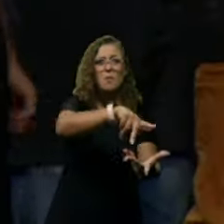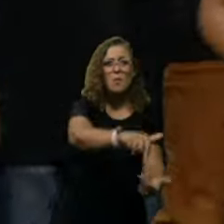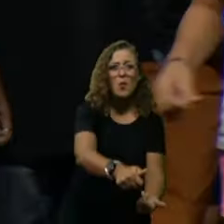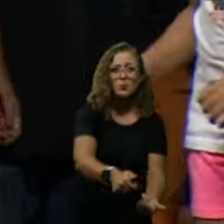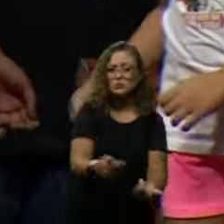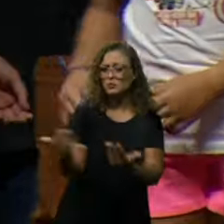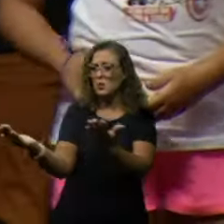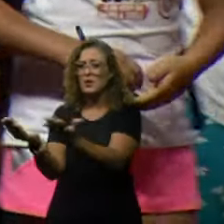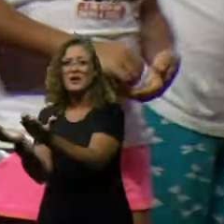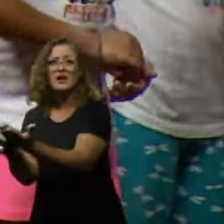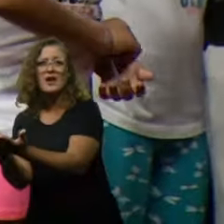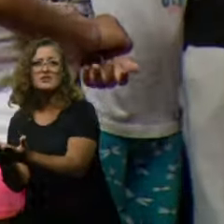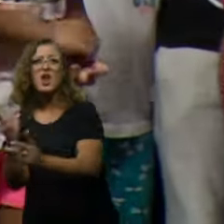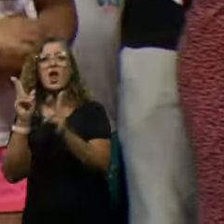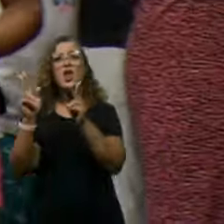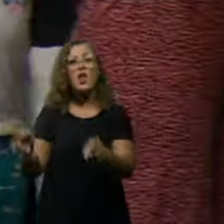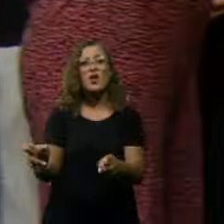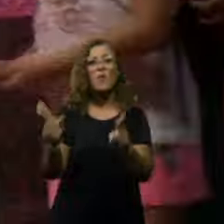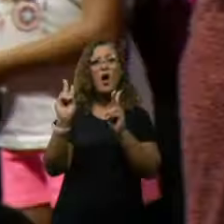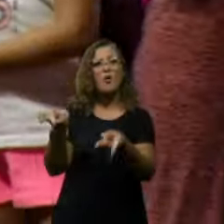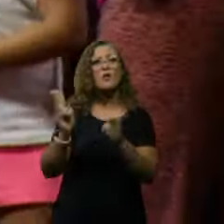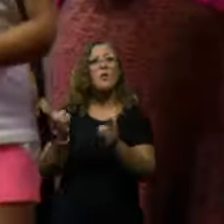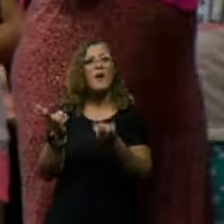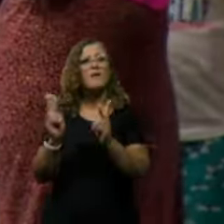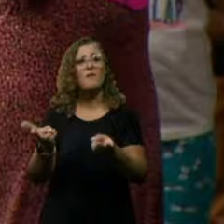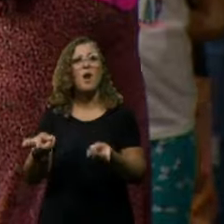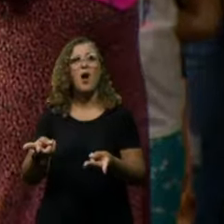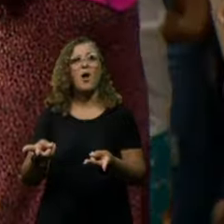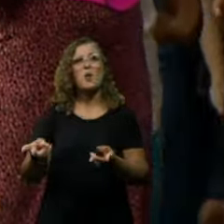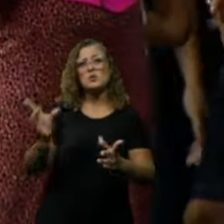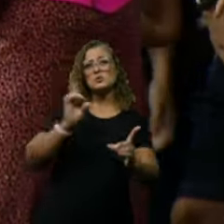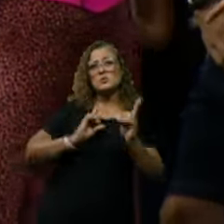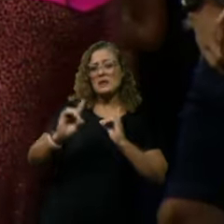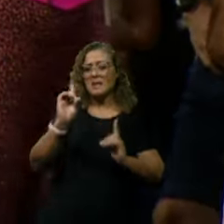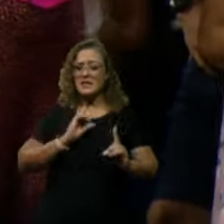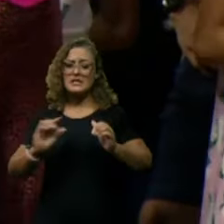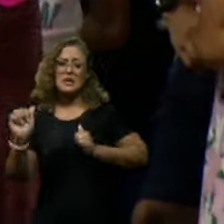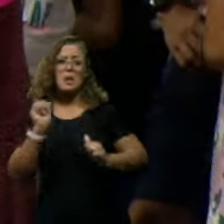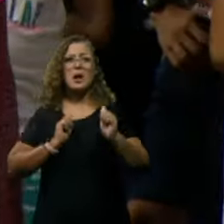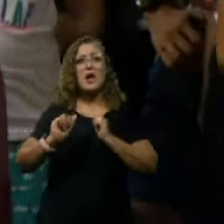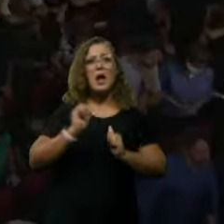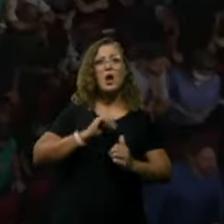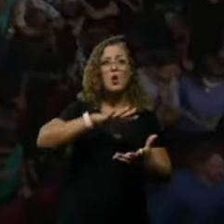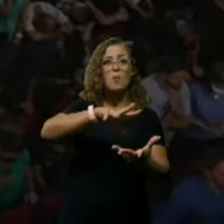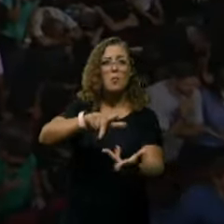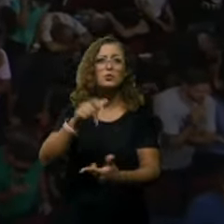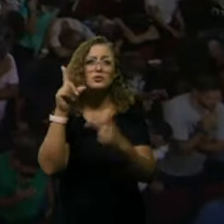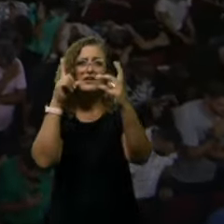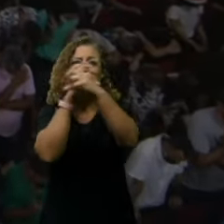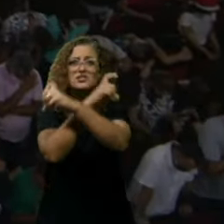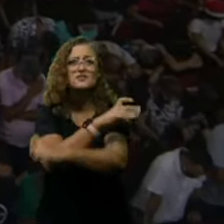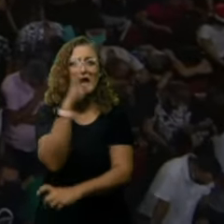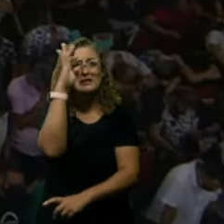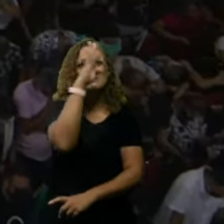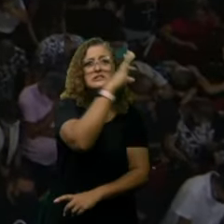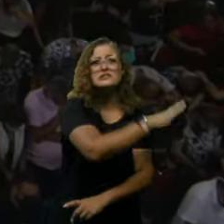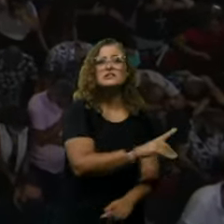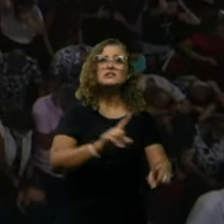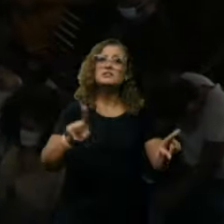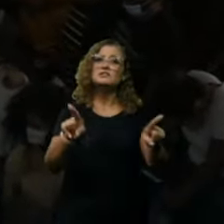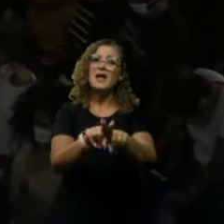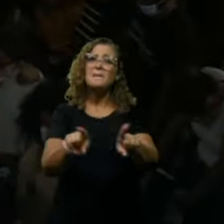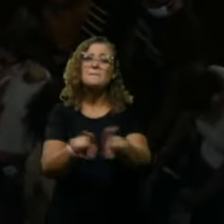parecem as mesmas doenças os mesmos males e não é porque no mundo tereis aflições mas é porque eu também deixei